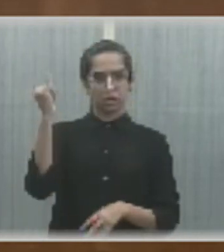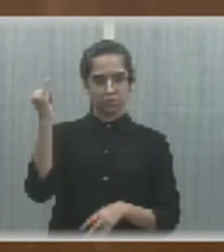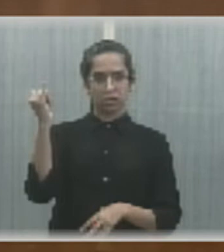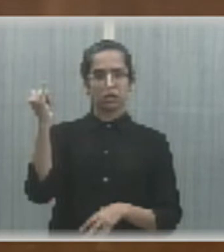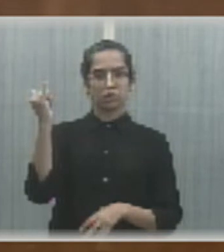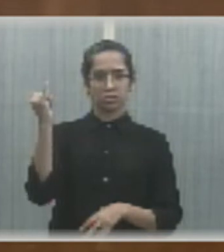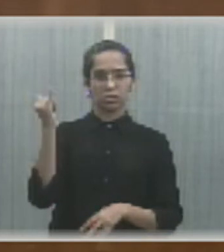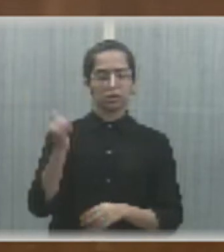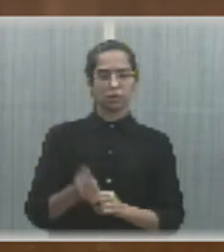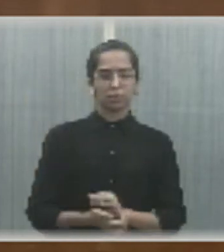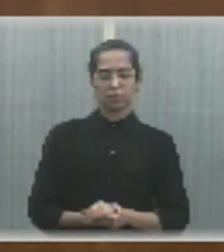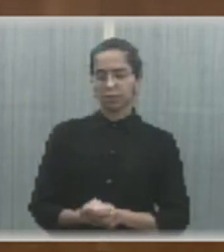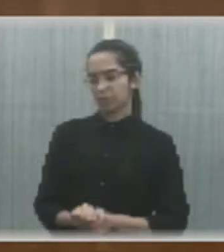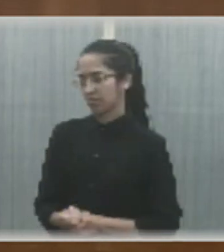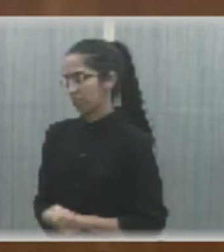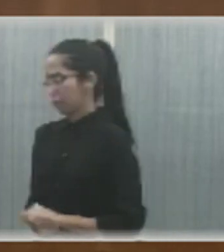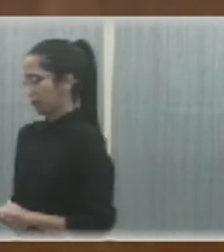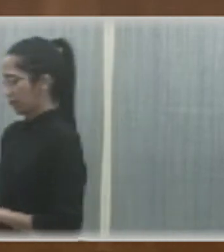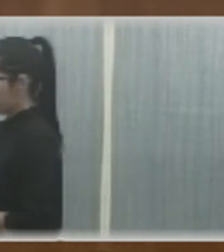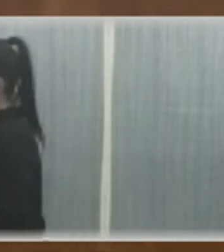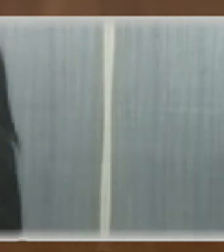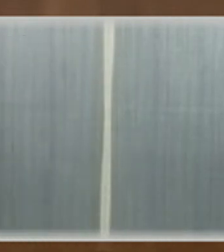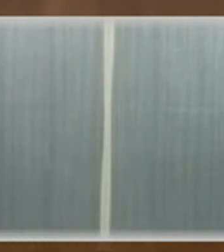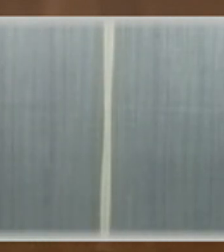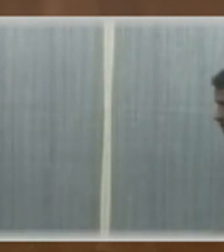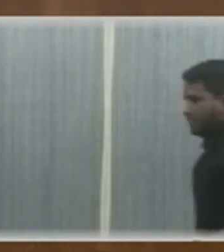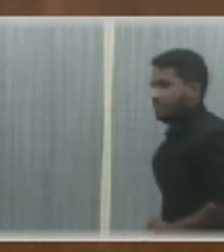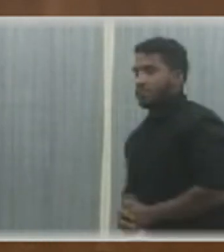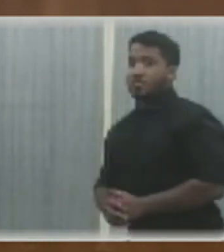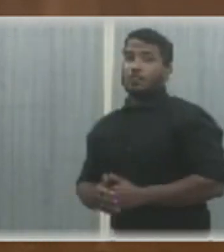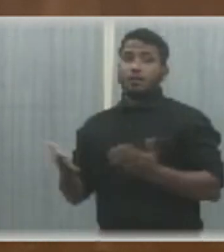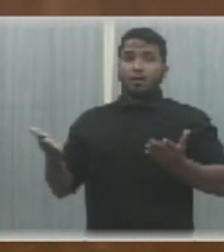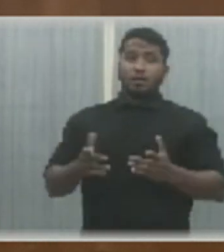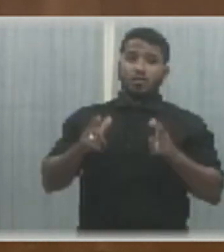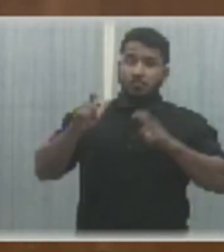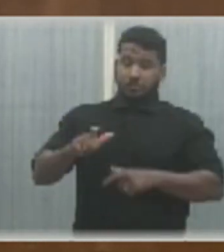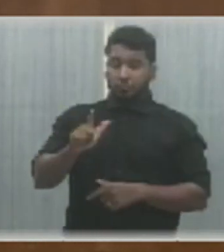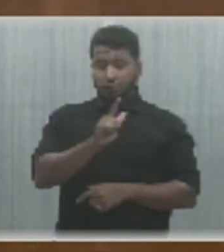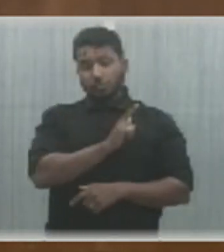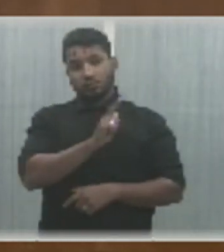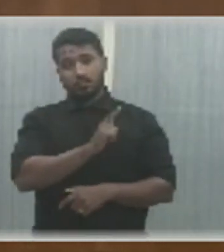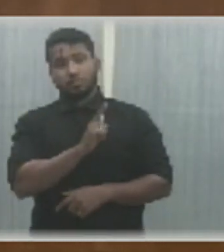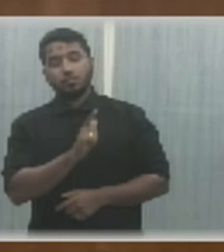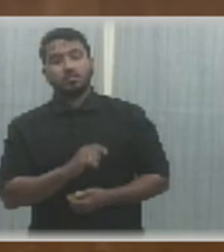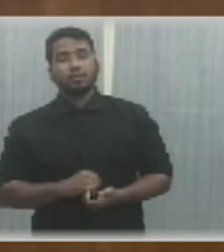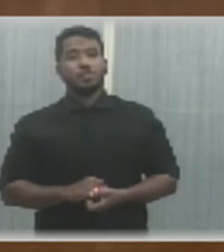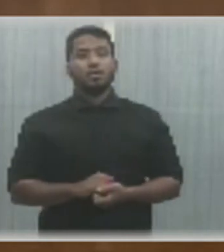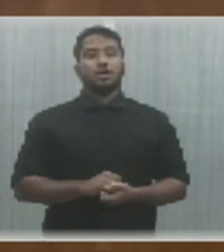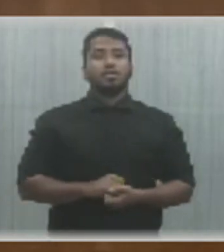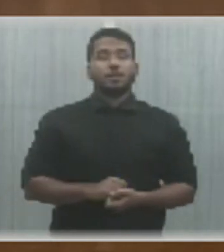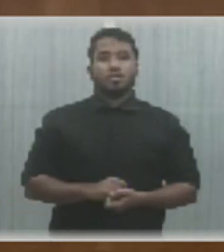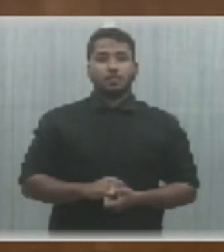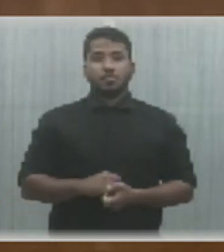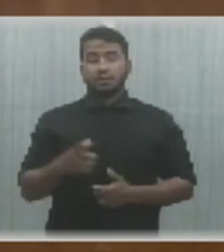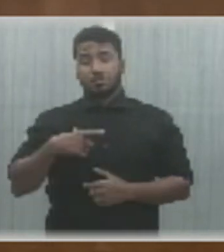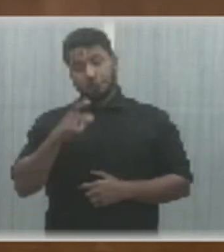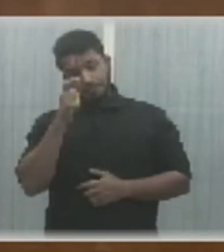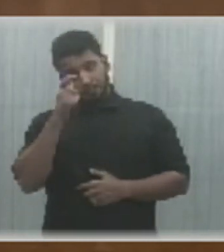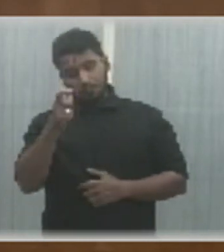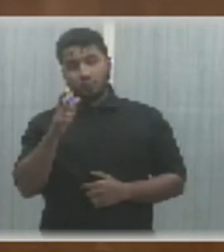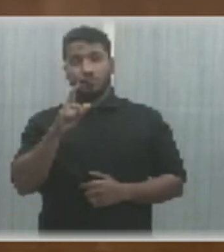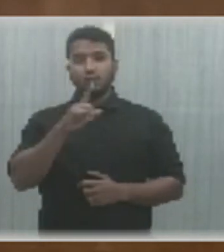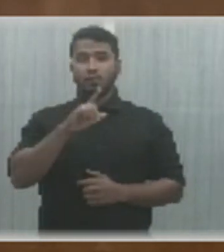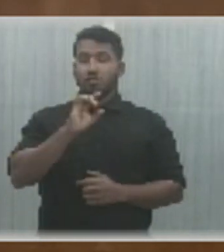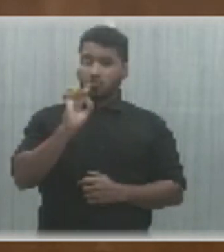no momento onde tem aí um caso que também chamou a atenção não só